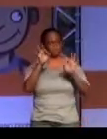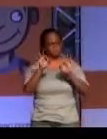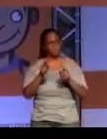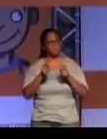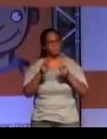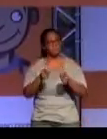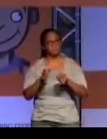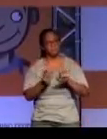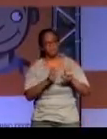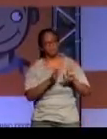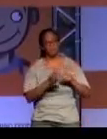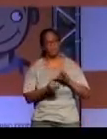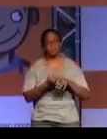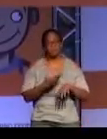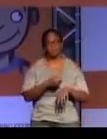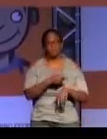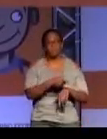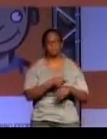e foi então